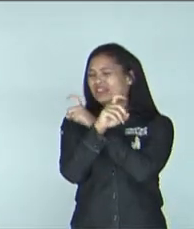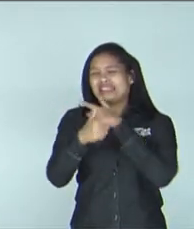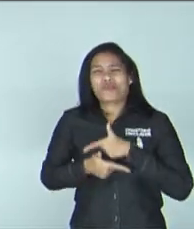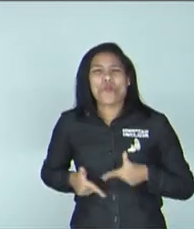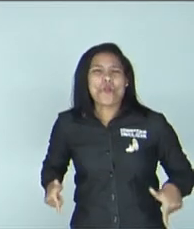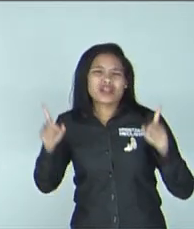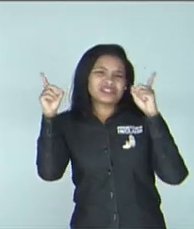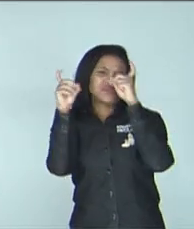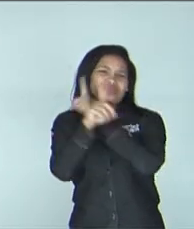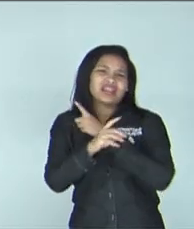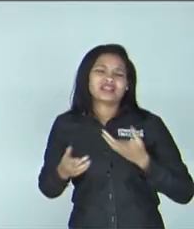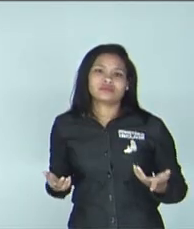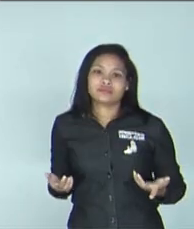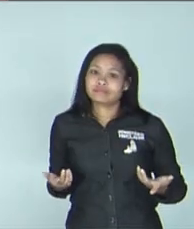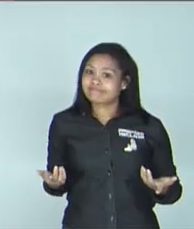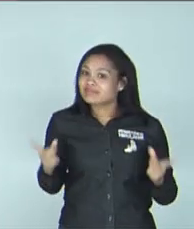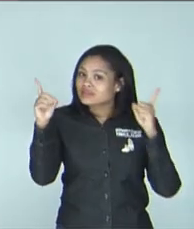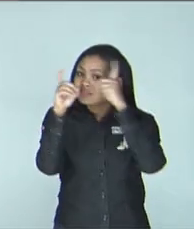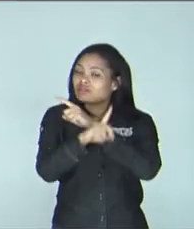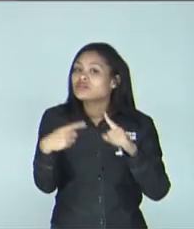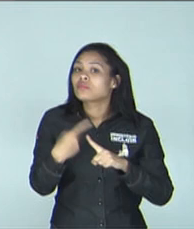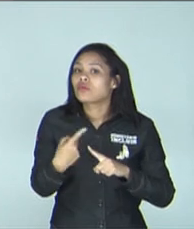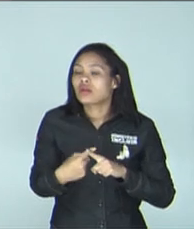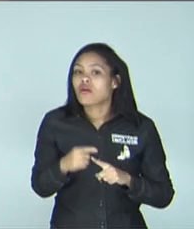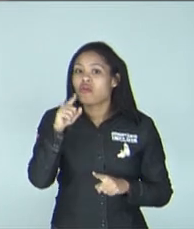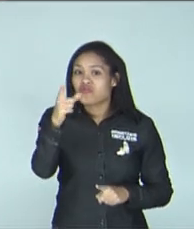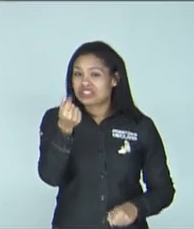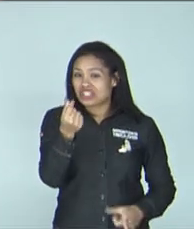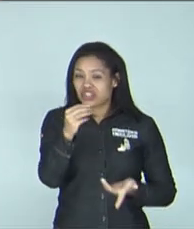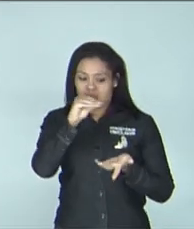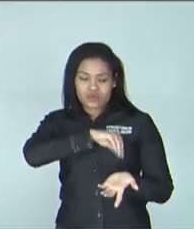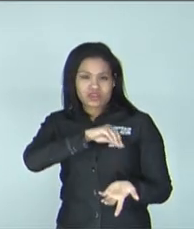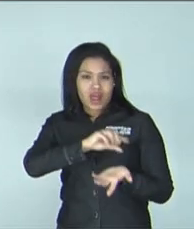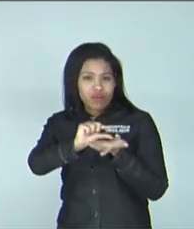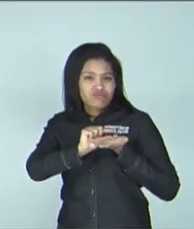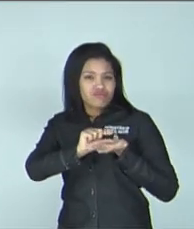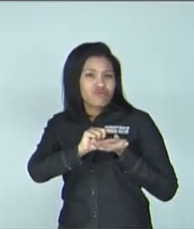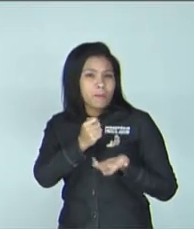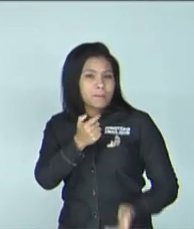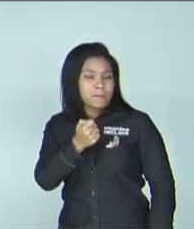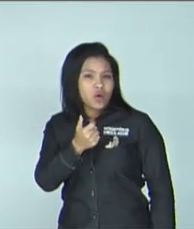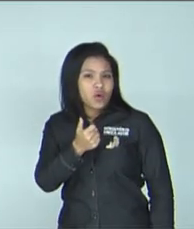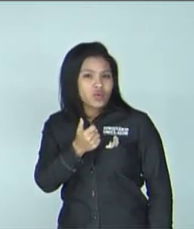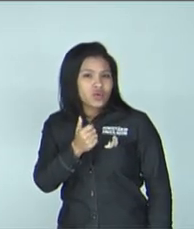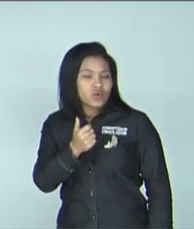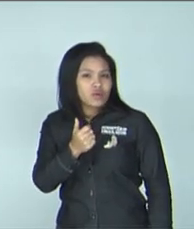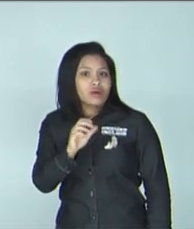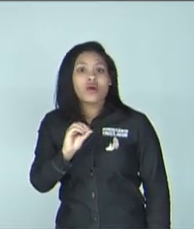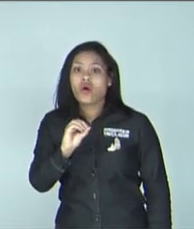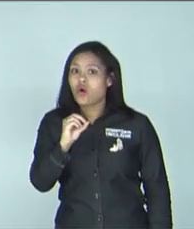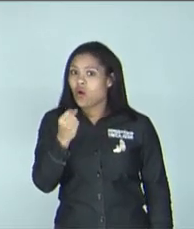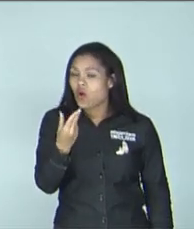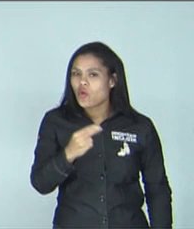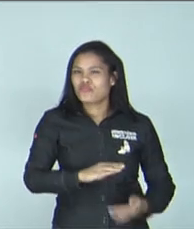porque você sempre ganhou pouco porque você fez um investimento e infelizmente veio a cris logo depois dele ou